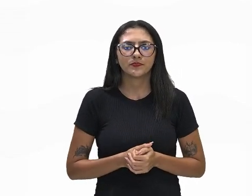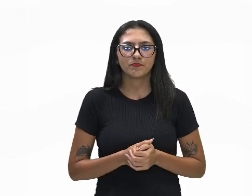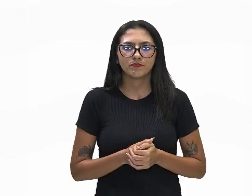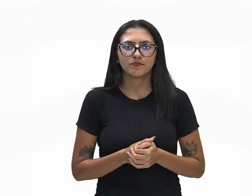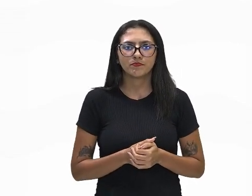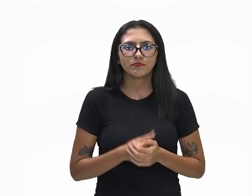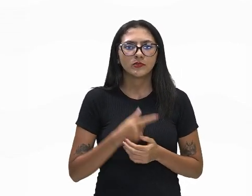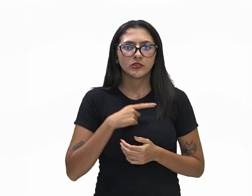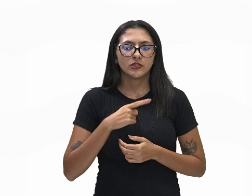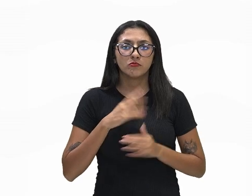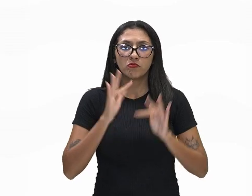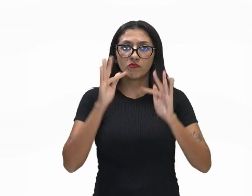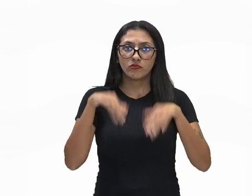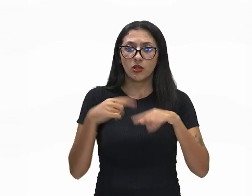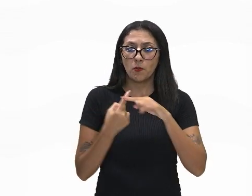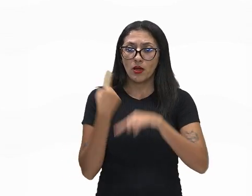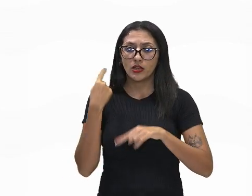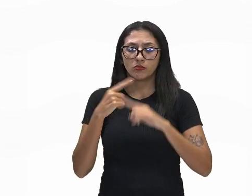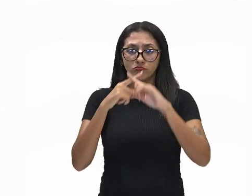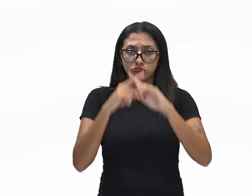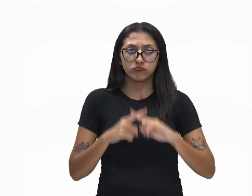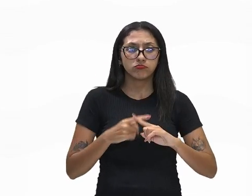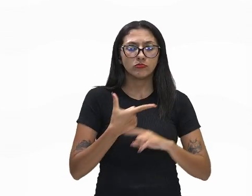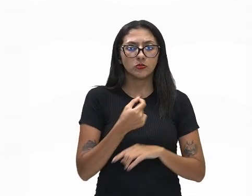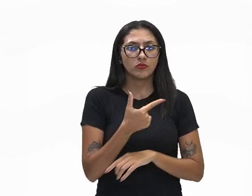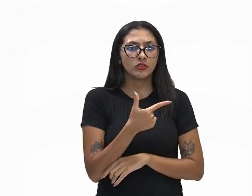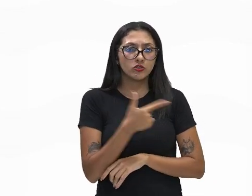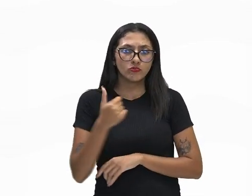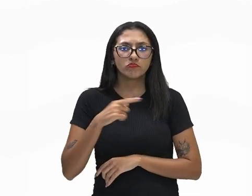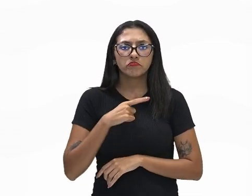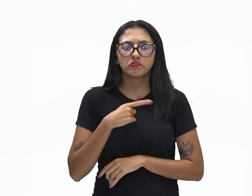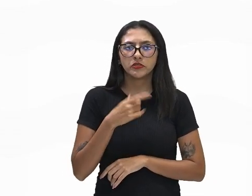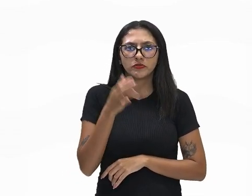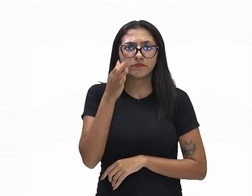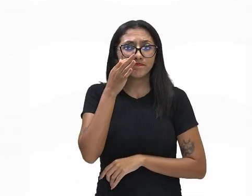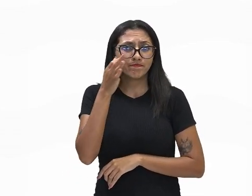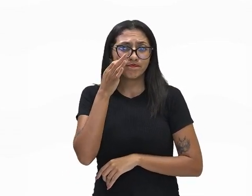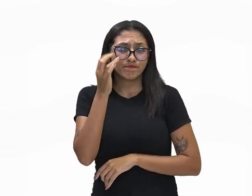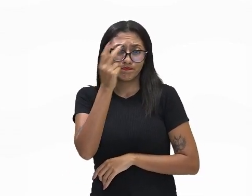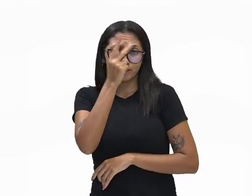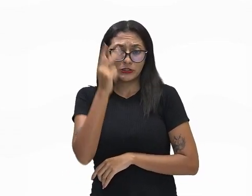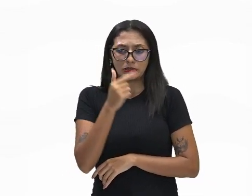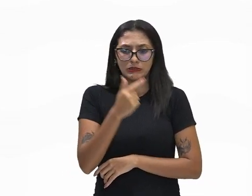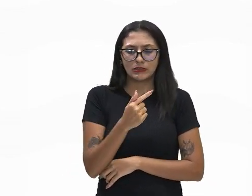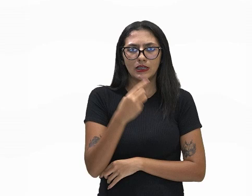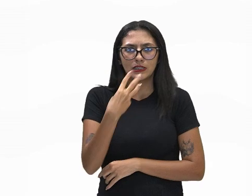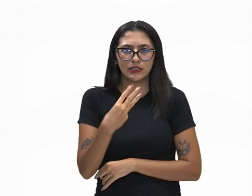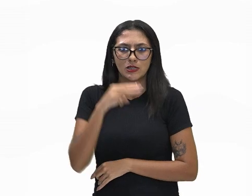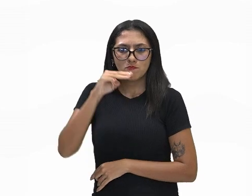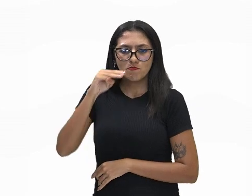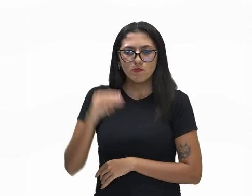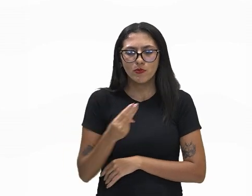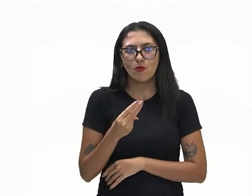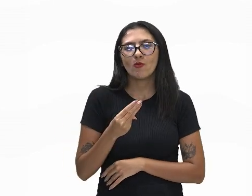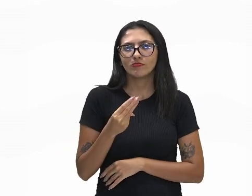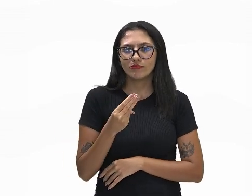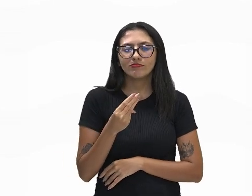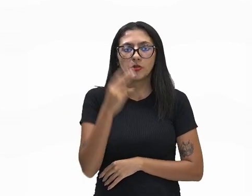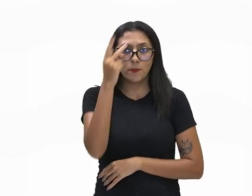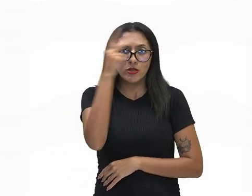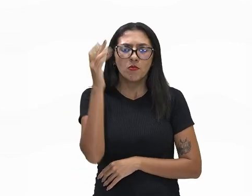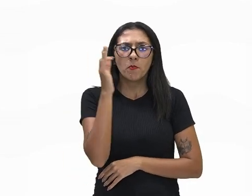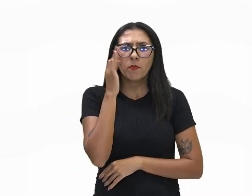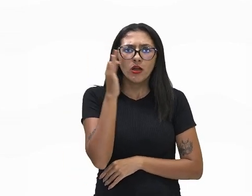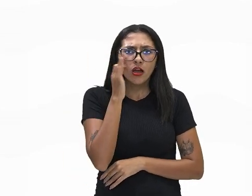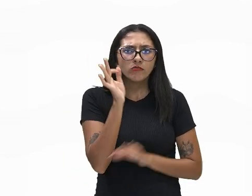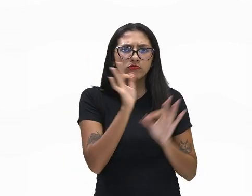final da edição de 2021 teve uma audiência de mais de 73 milhões de espectadores, mostrando a